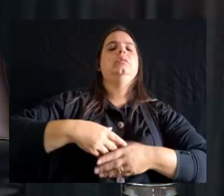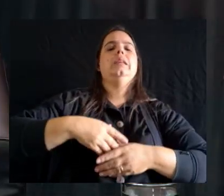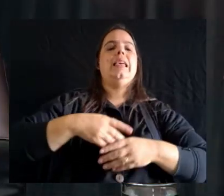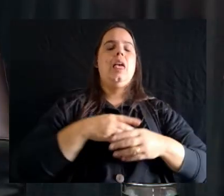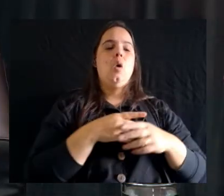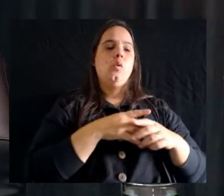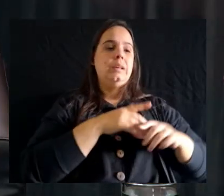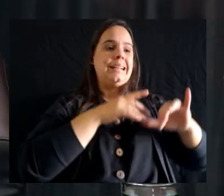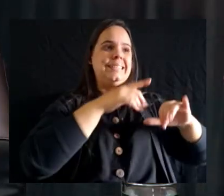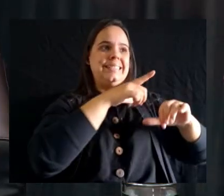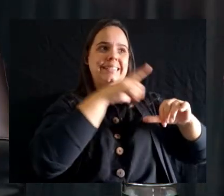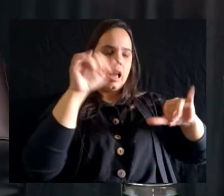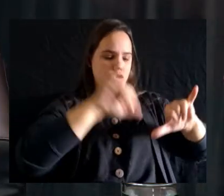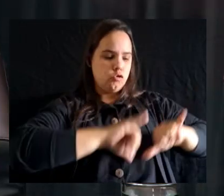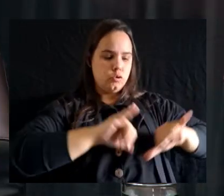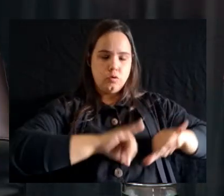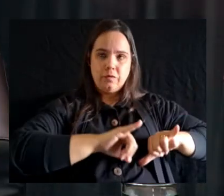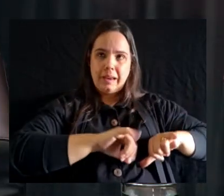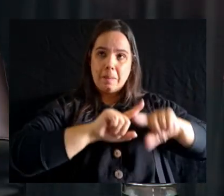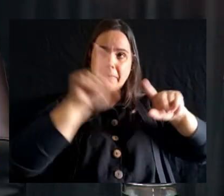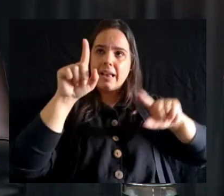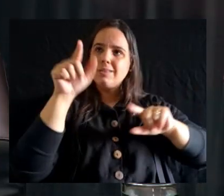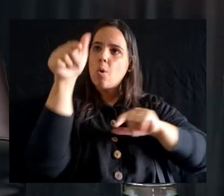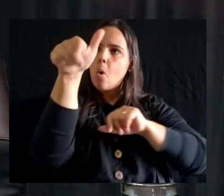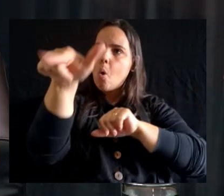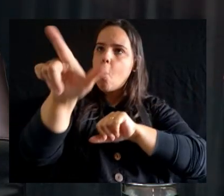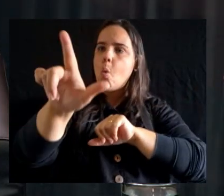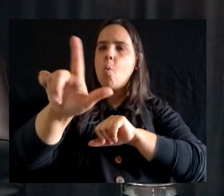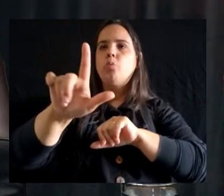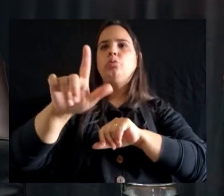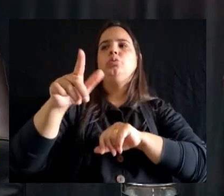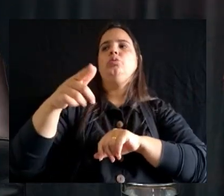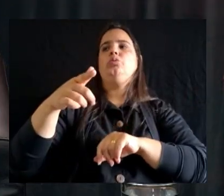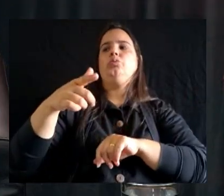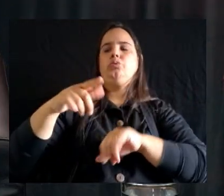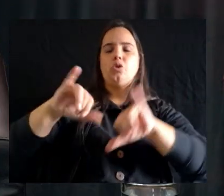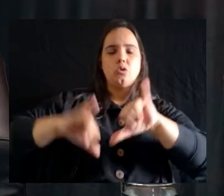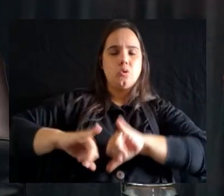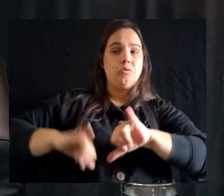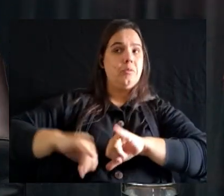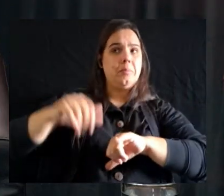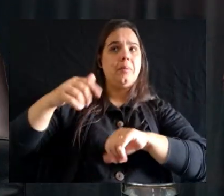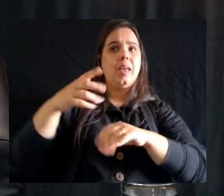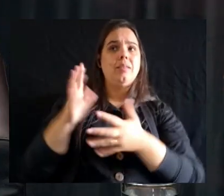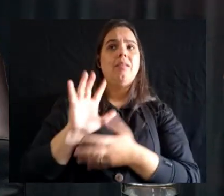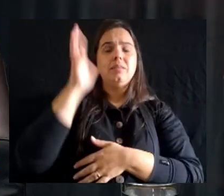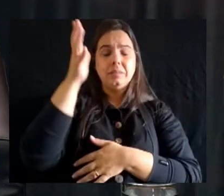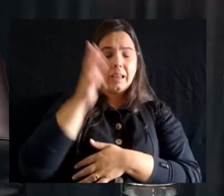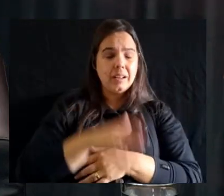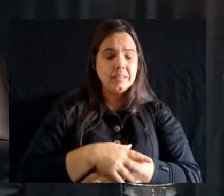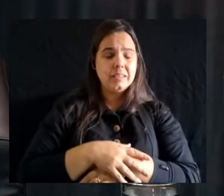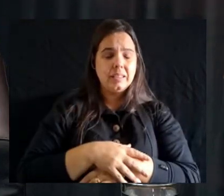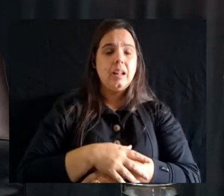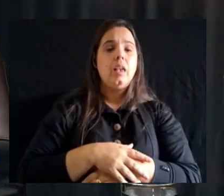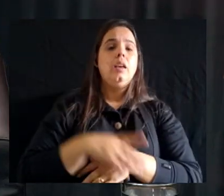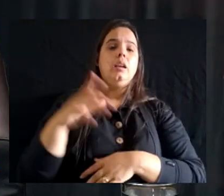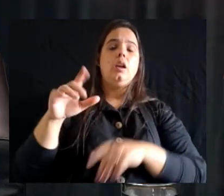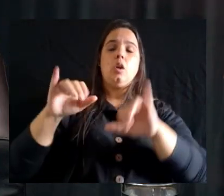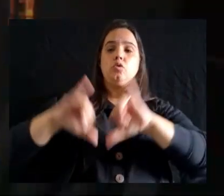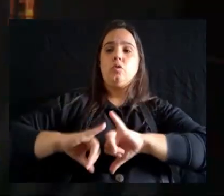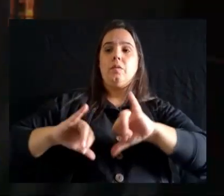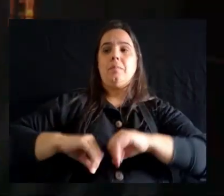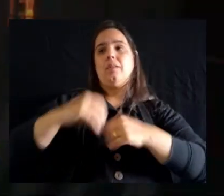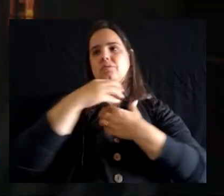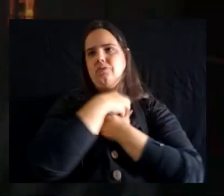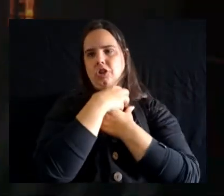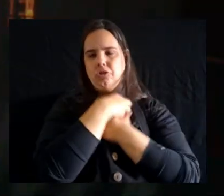Com funções diferentes ali, mas não deixa de ser um sofrimento psíquico, um sofrimento emocional. Gente,